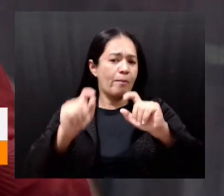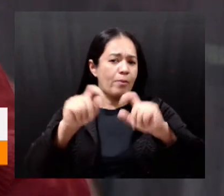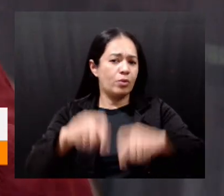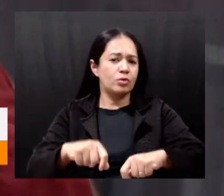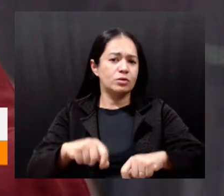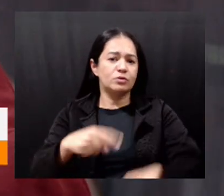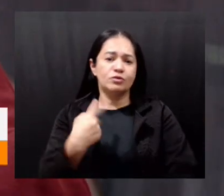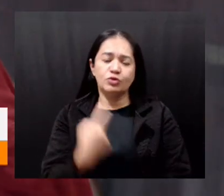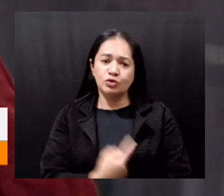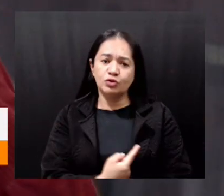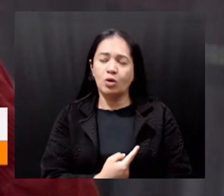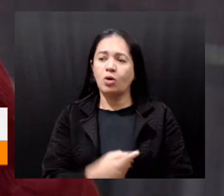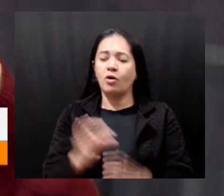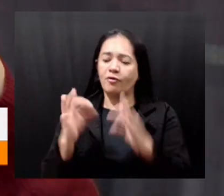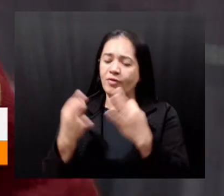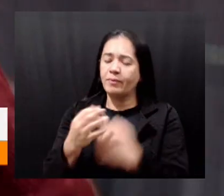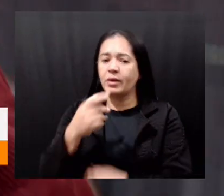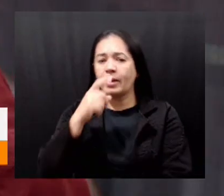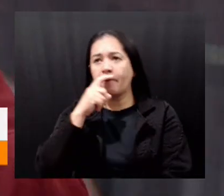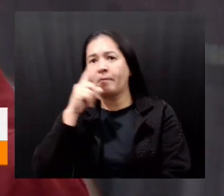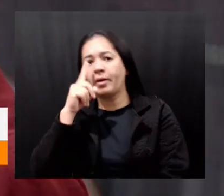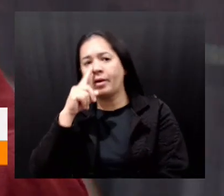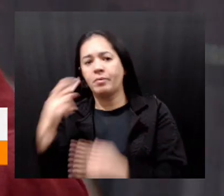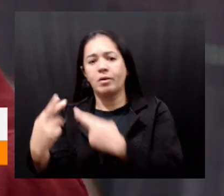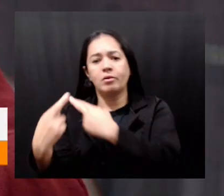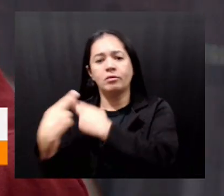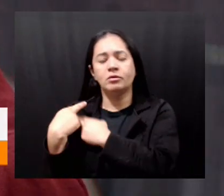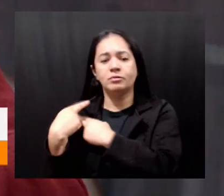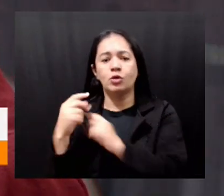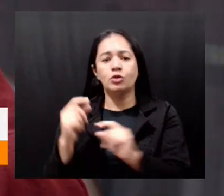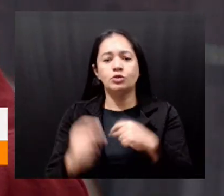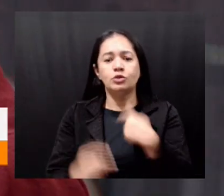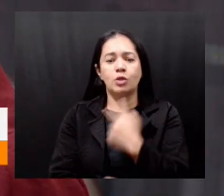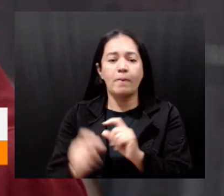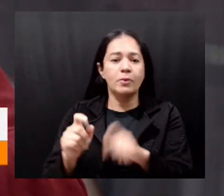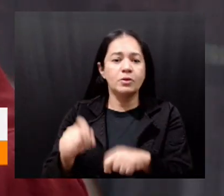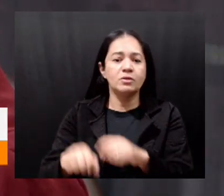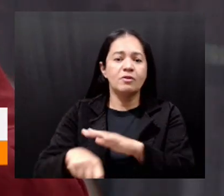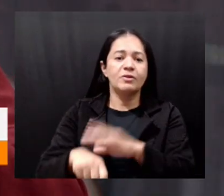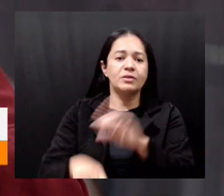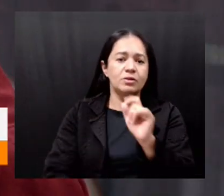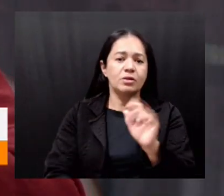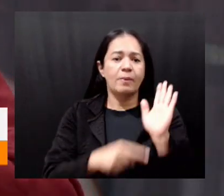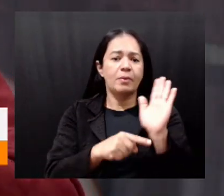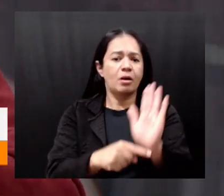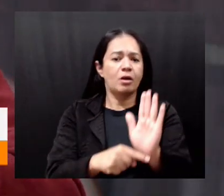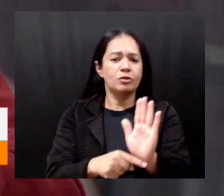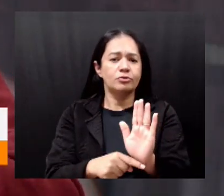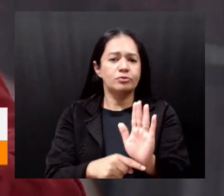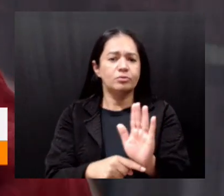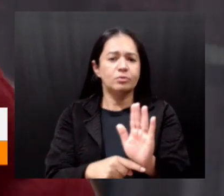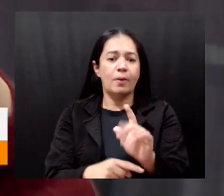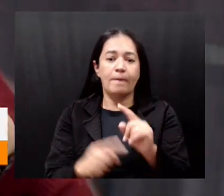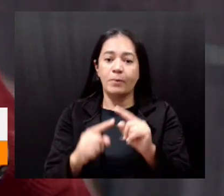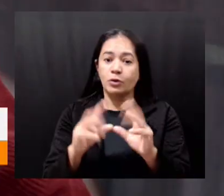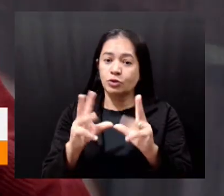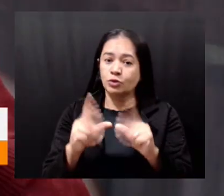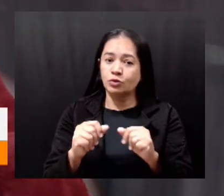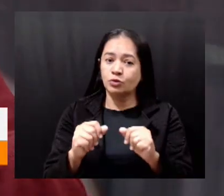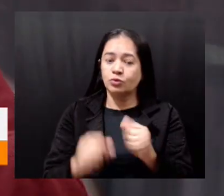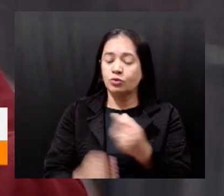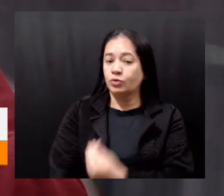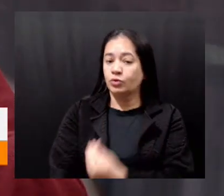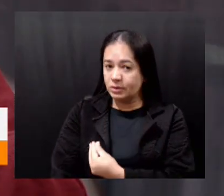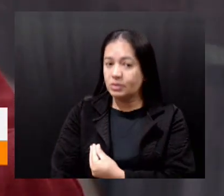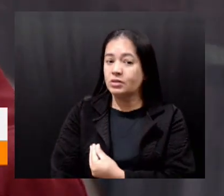pais ou adultos responsáveis, o que a gente pode fazer para ajudar esses jovens? Porque tudo isso existe, mas existe também coisas